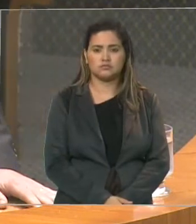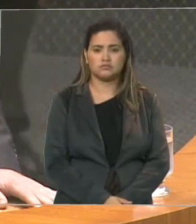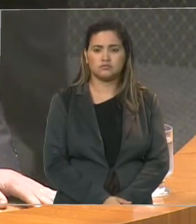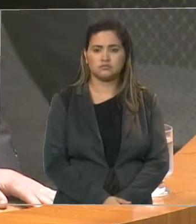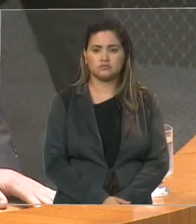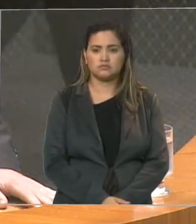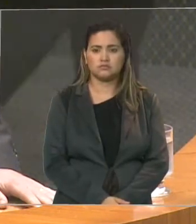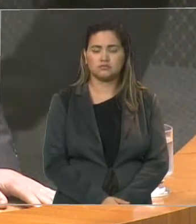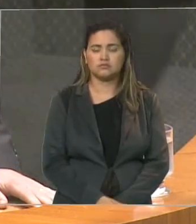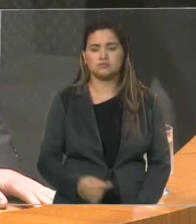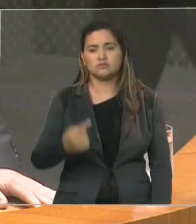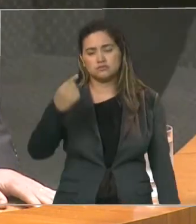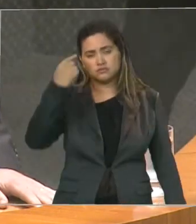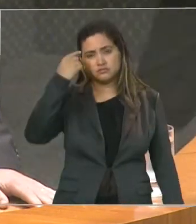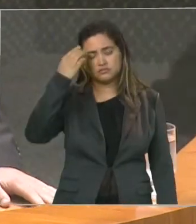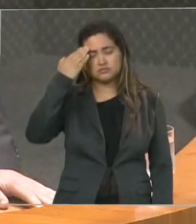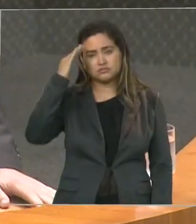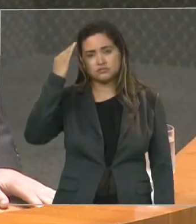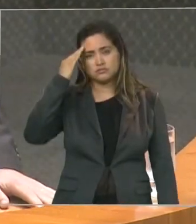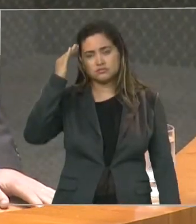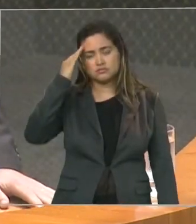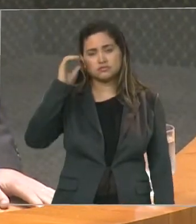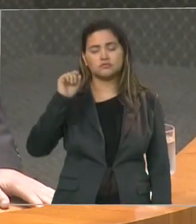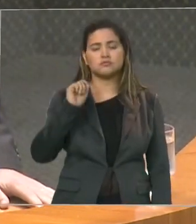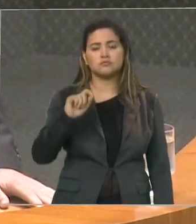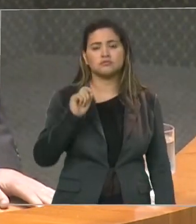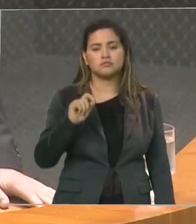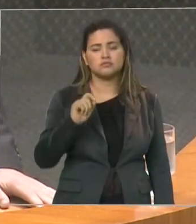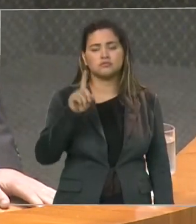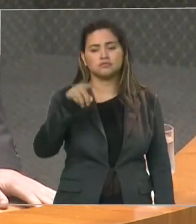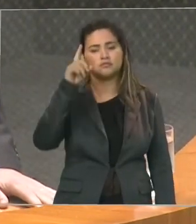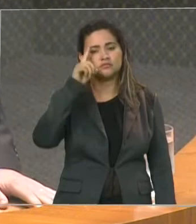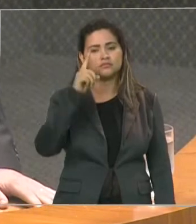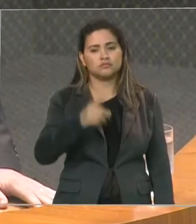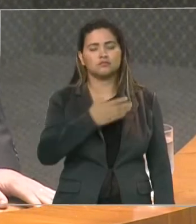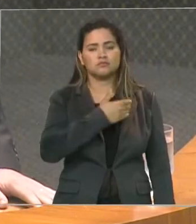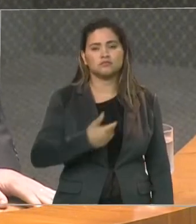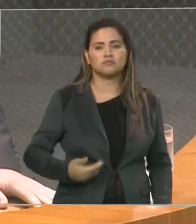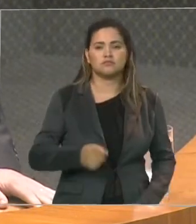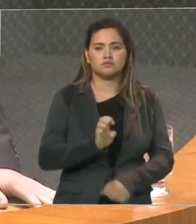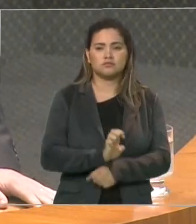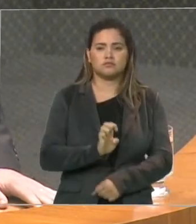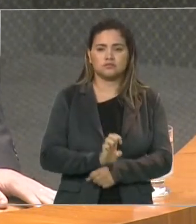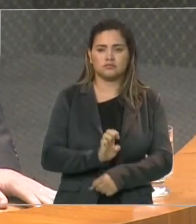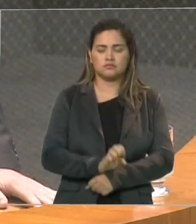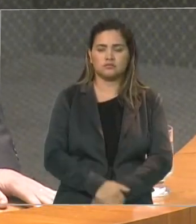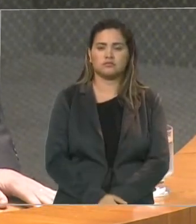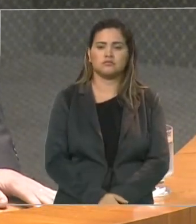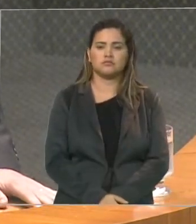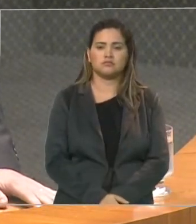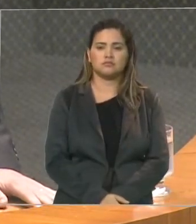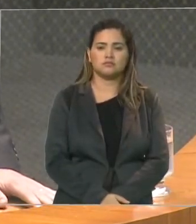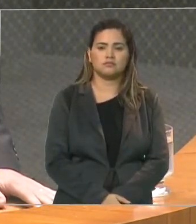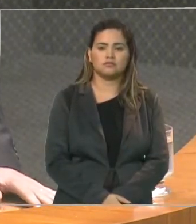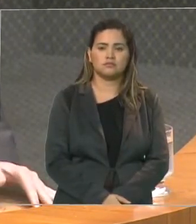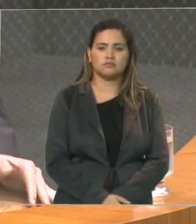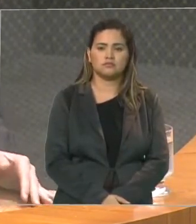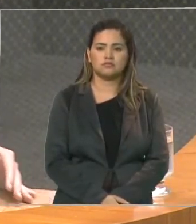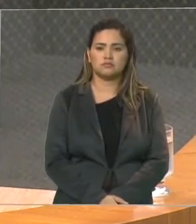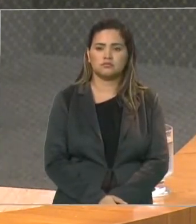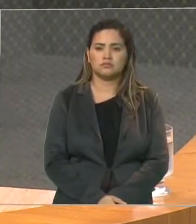ordem partiu do governo do Estado. Porque é isso que vai acontecer. Ficará sempre